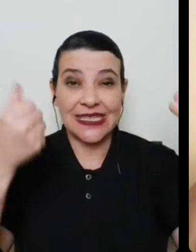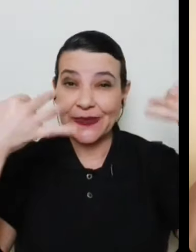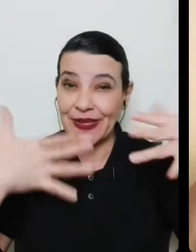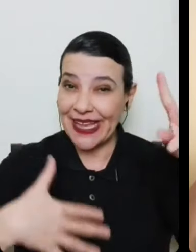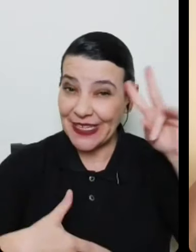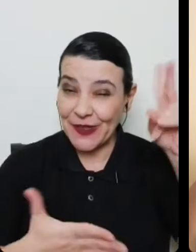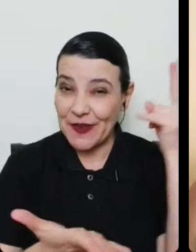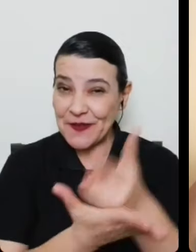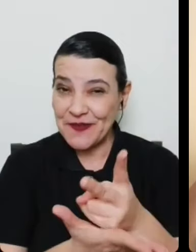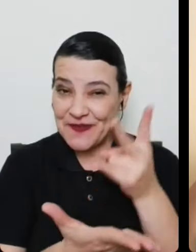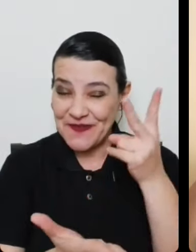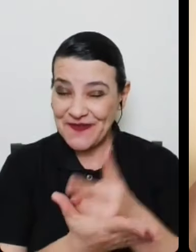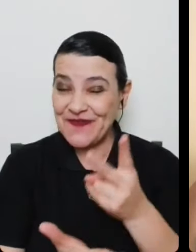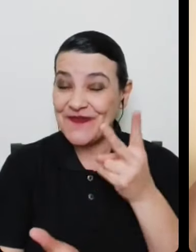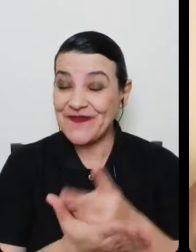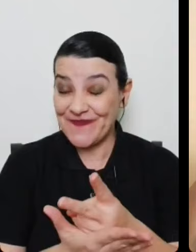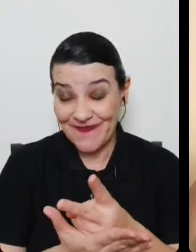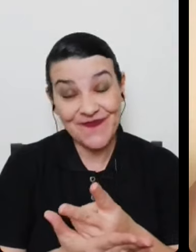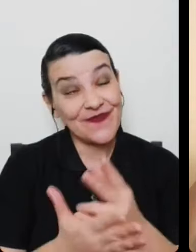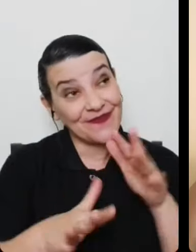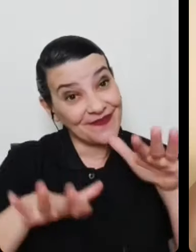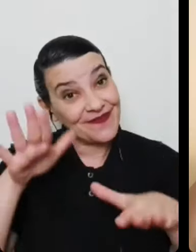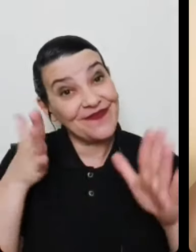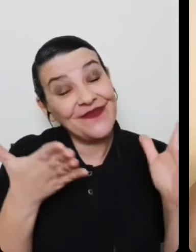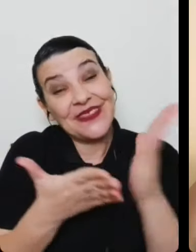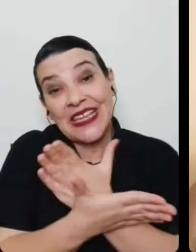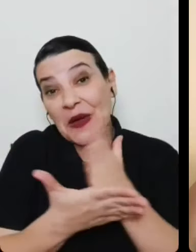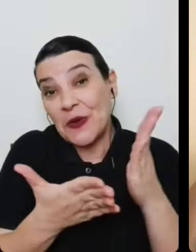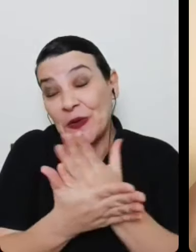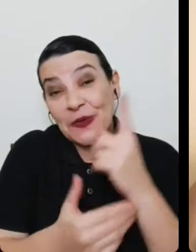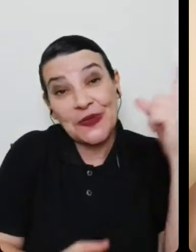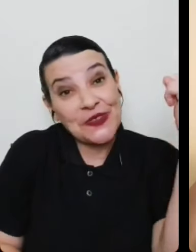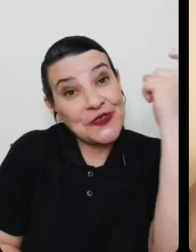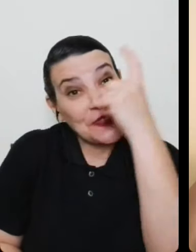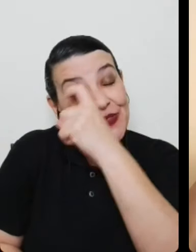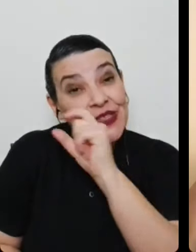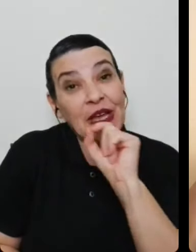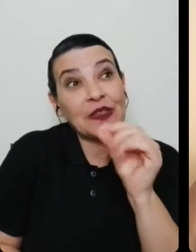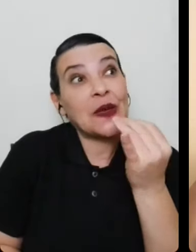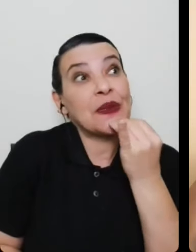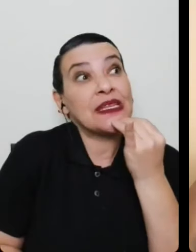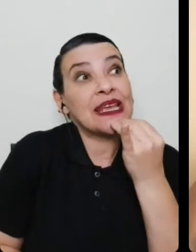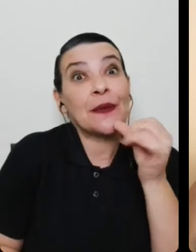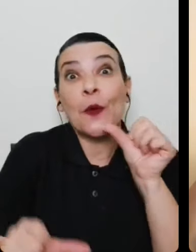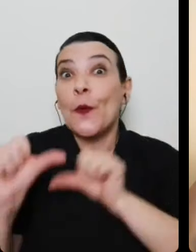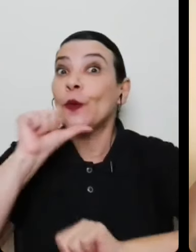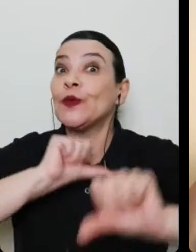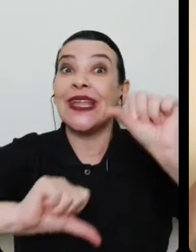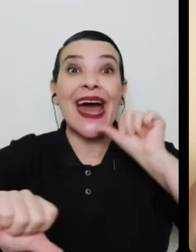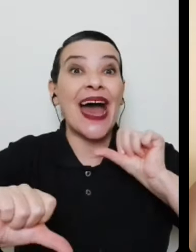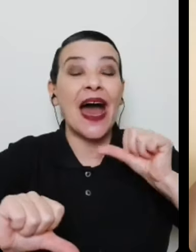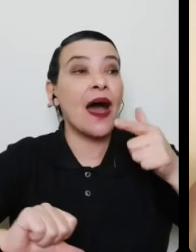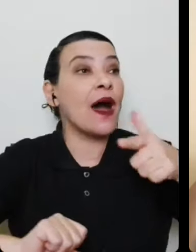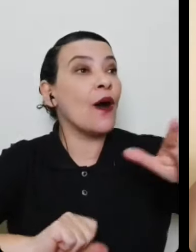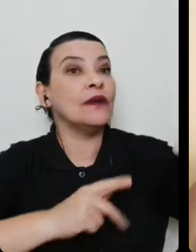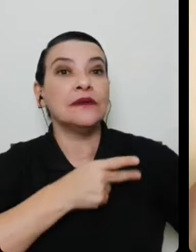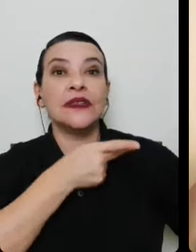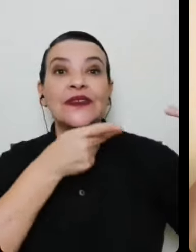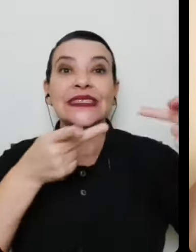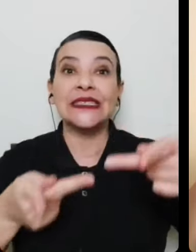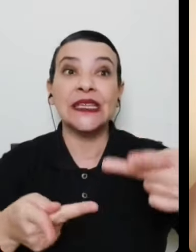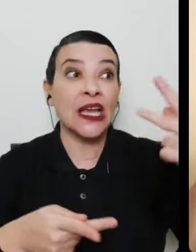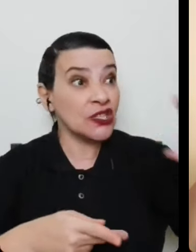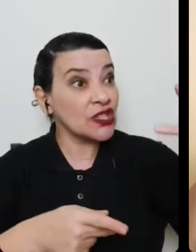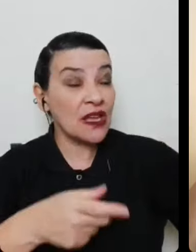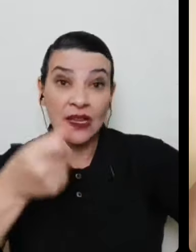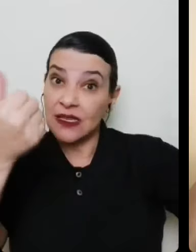história. E alguns têm dificuldade em se readaptar quando o visitante tem algo a falar